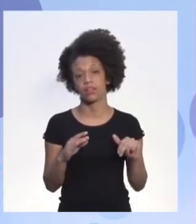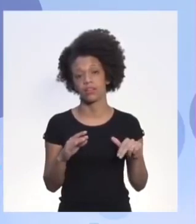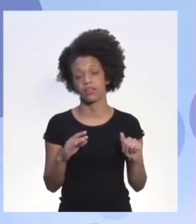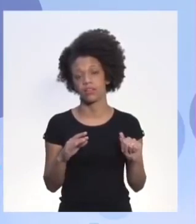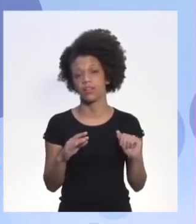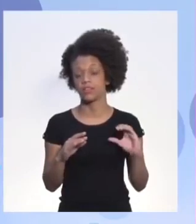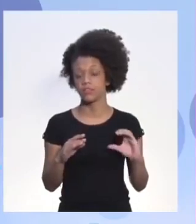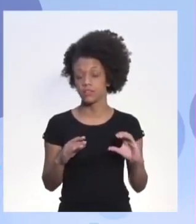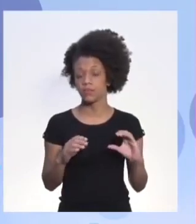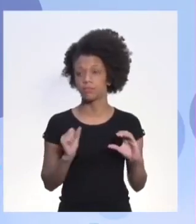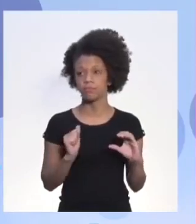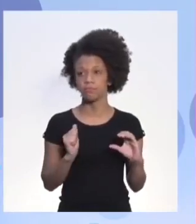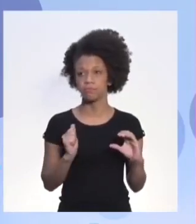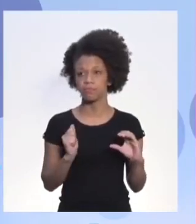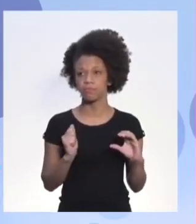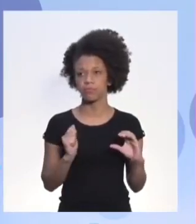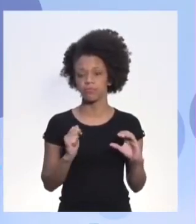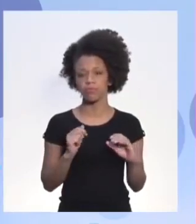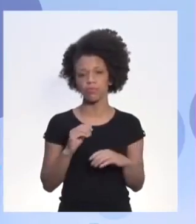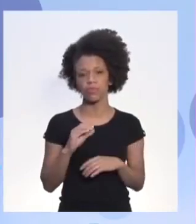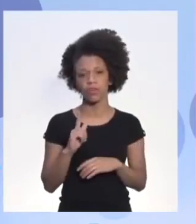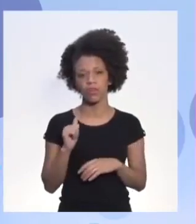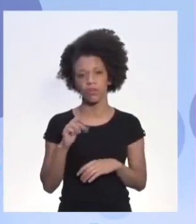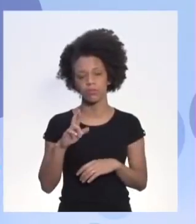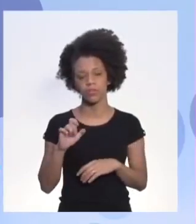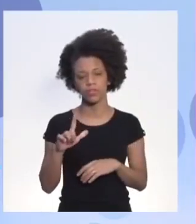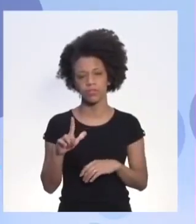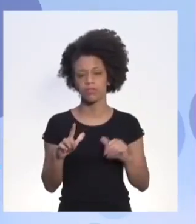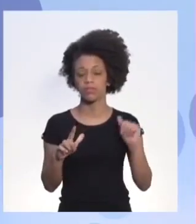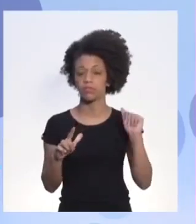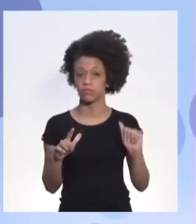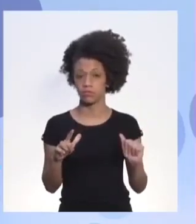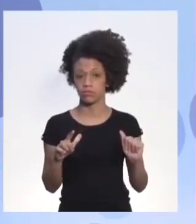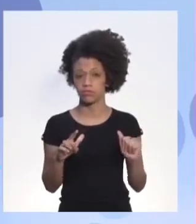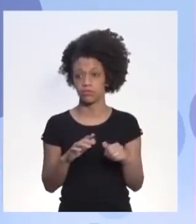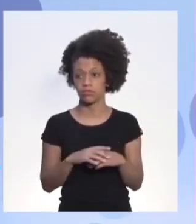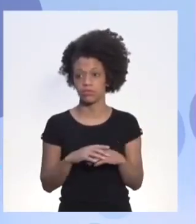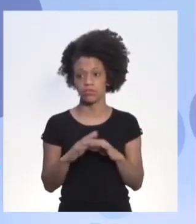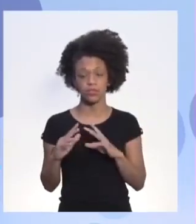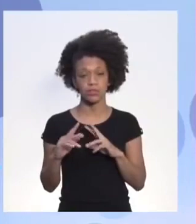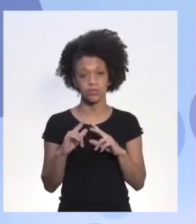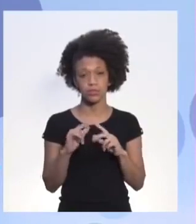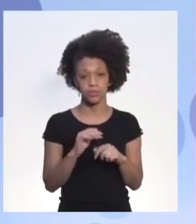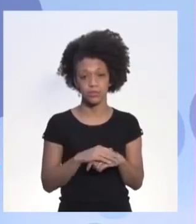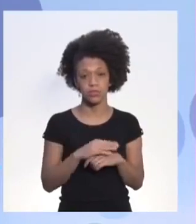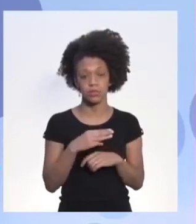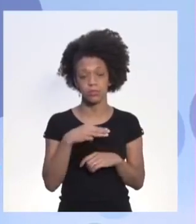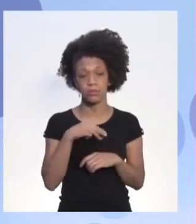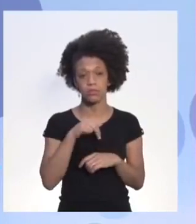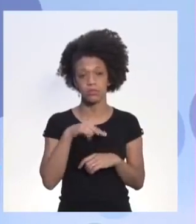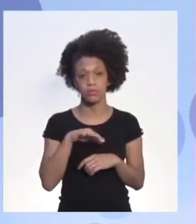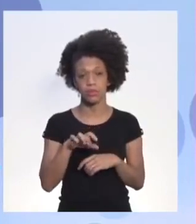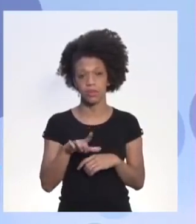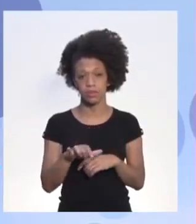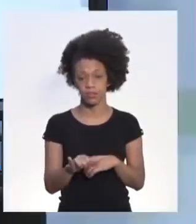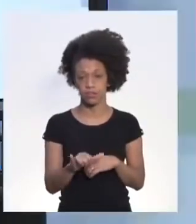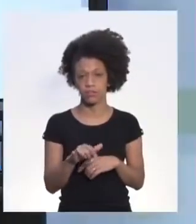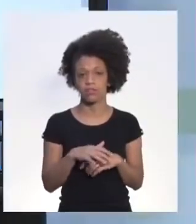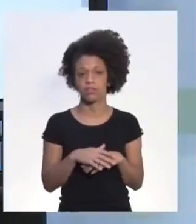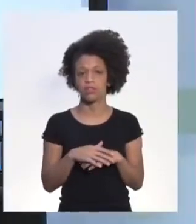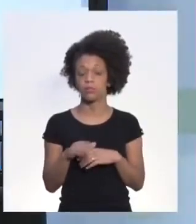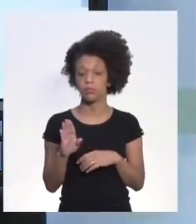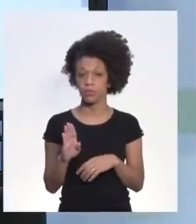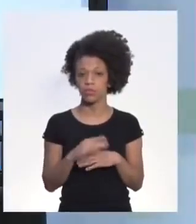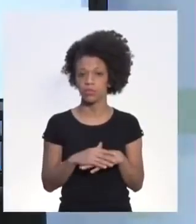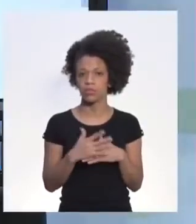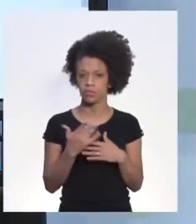C. O Gabriel, a A. Ou seja, tem de tudo aqui, Jonas. E a Manuela, a B. Boa, Vamos isso lá? mesmo. Então, eu